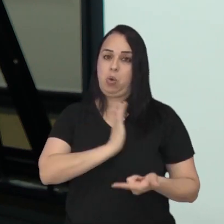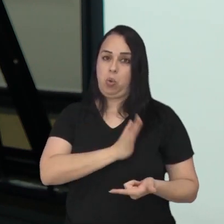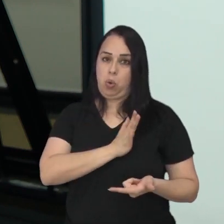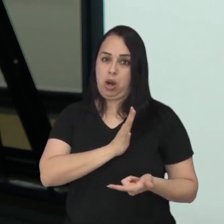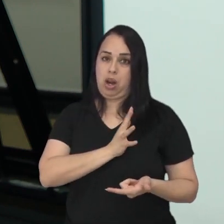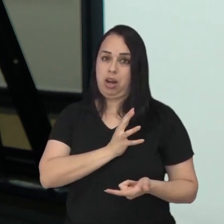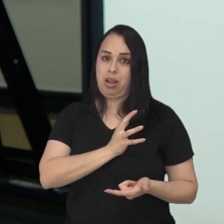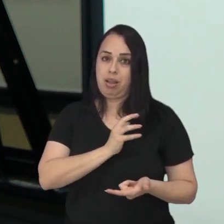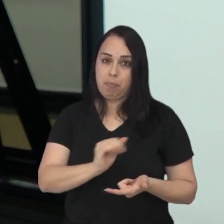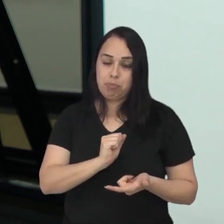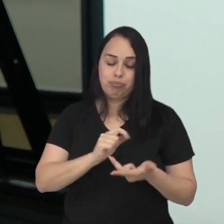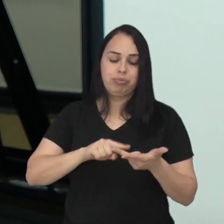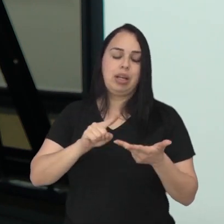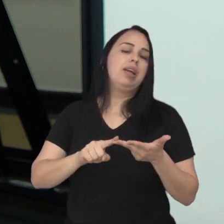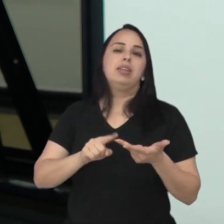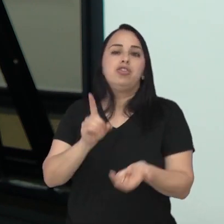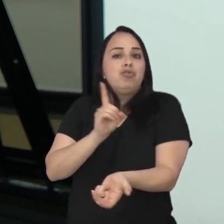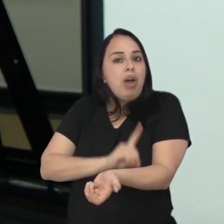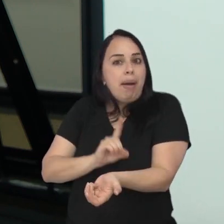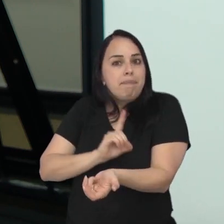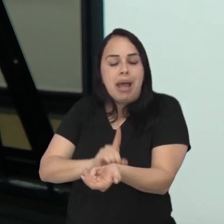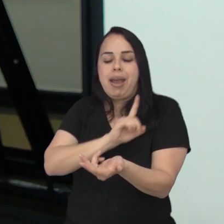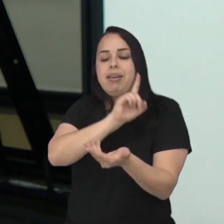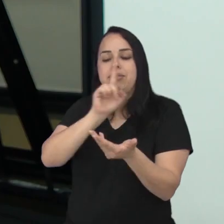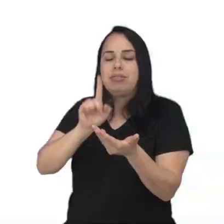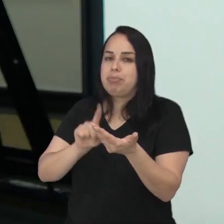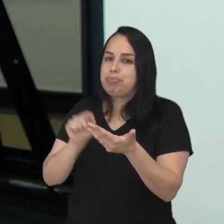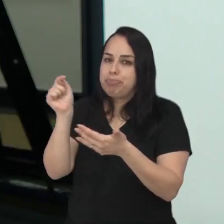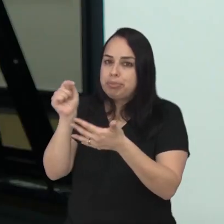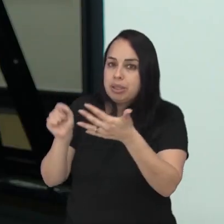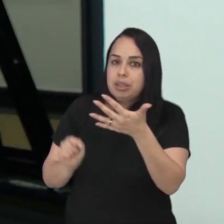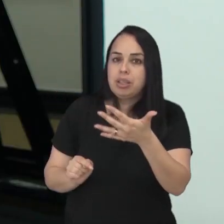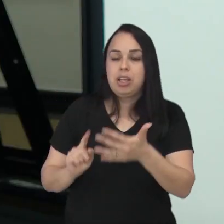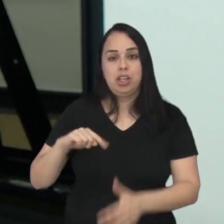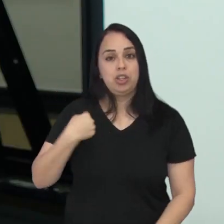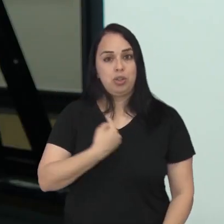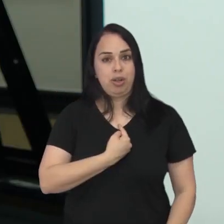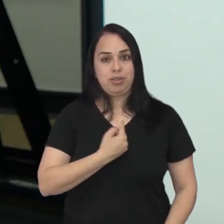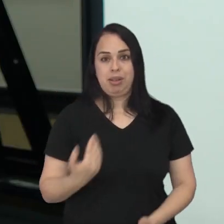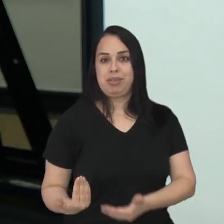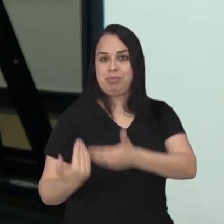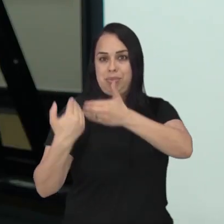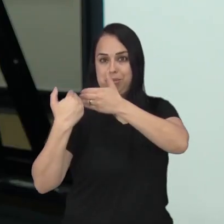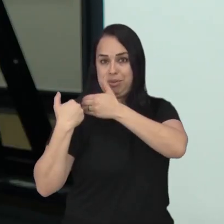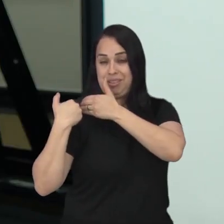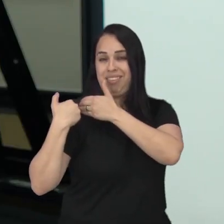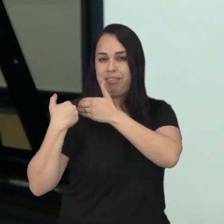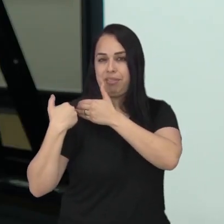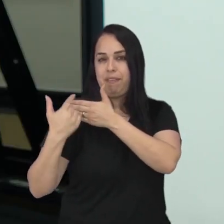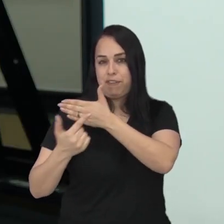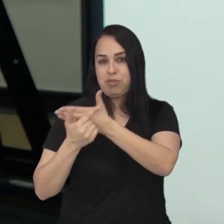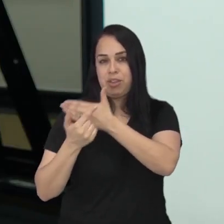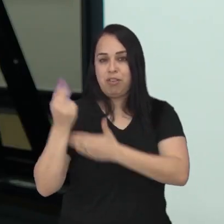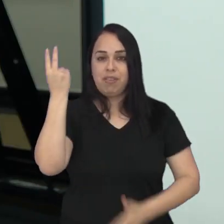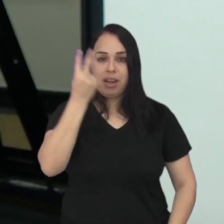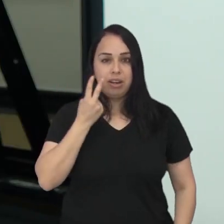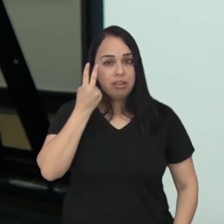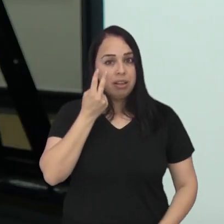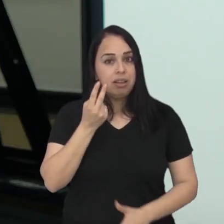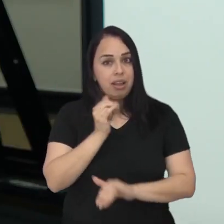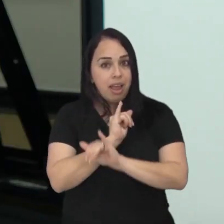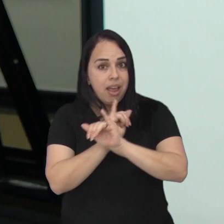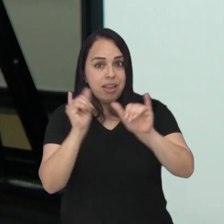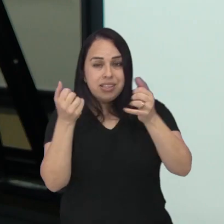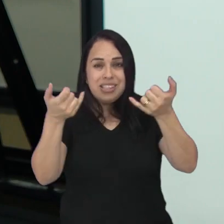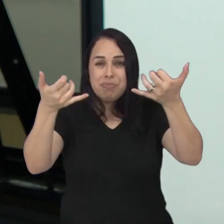causar infarto, aumentar a pressão arterial, diabetes. Então, o nosso papel como autoridade, como vereador, é levar